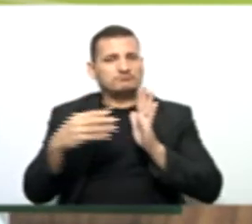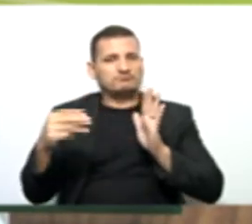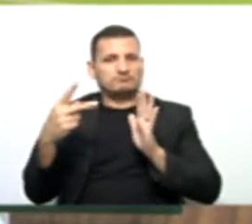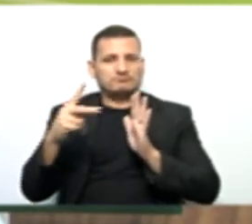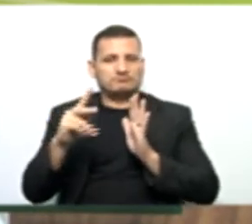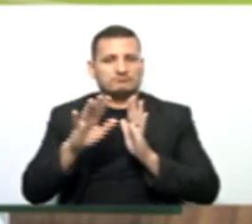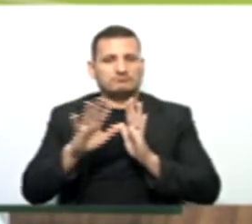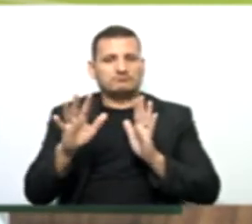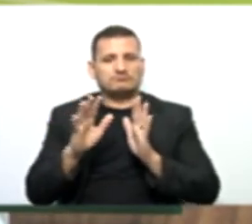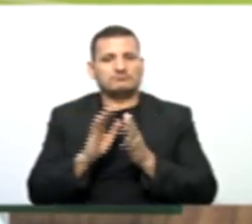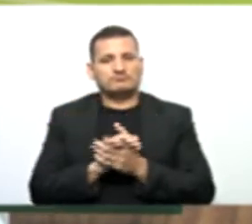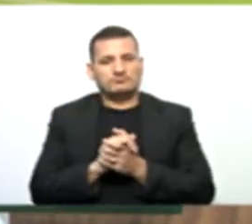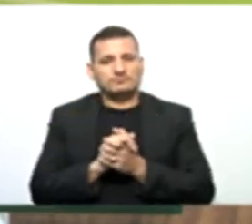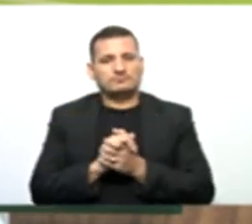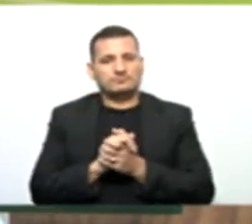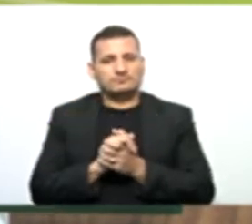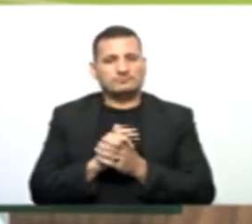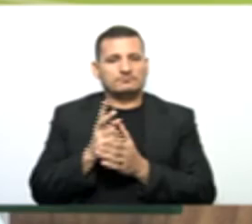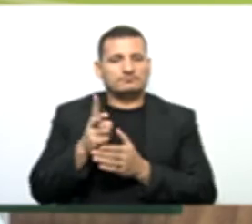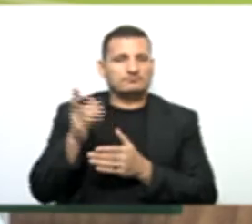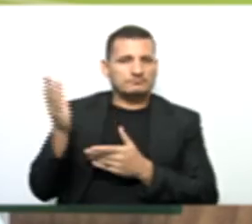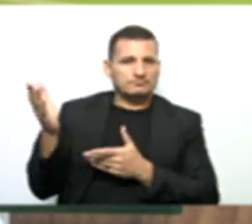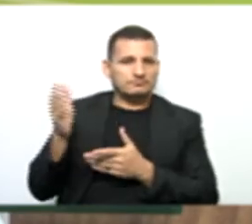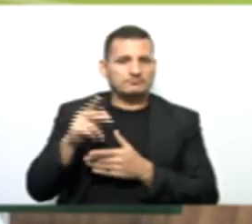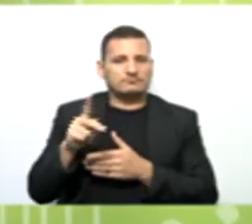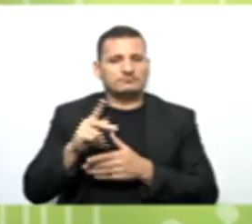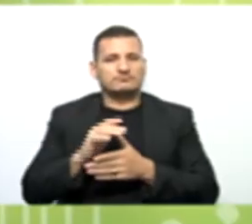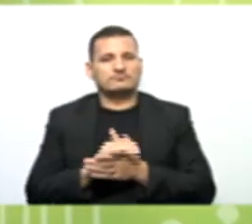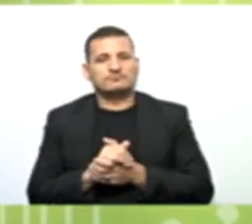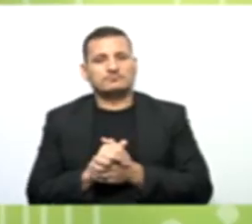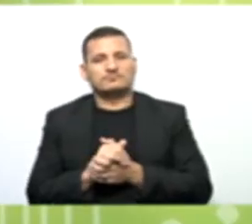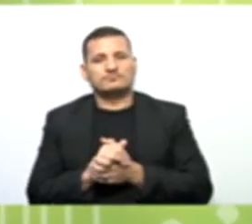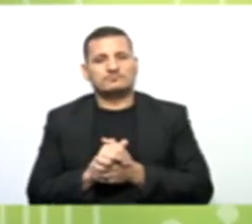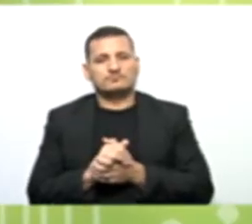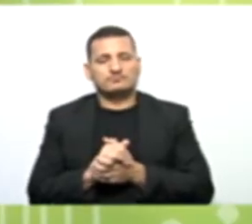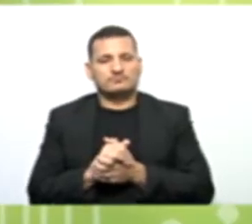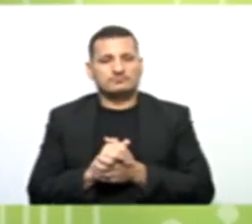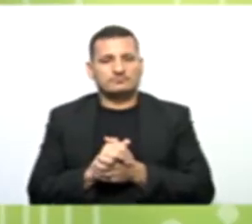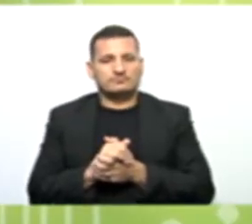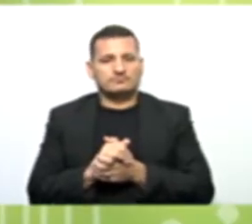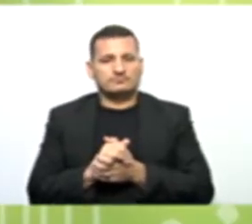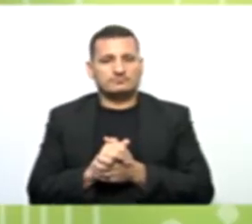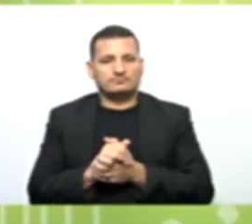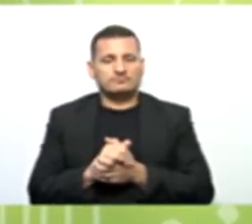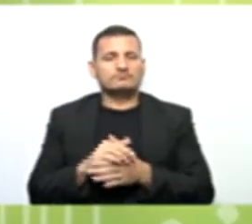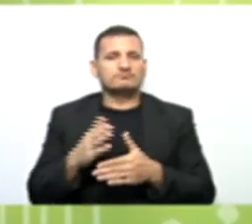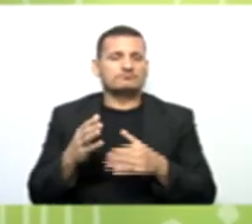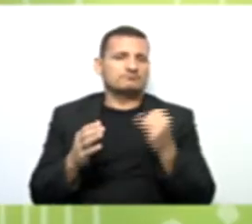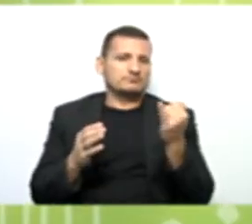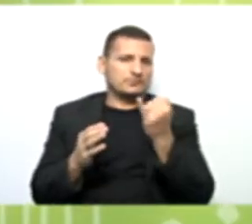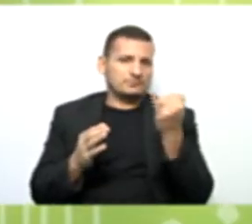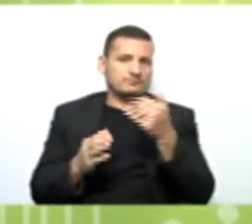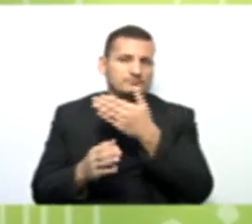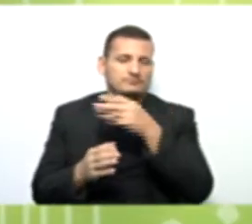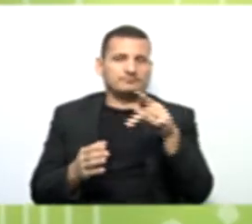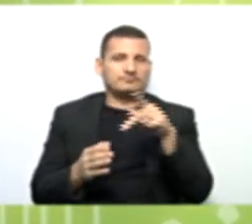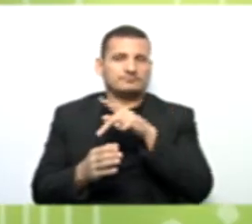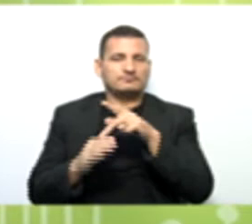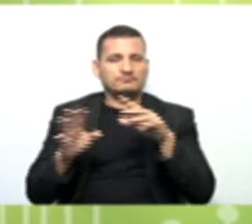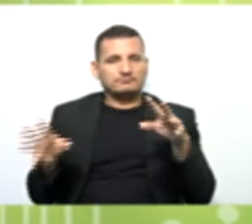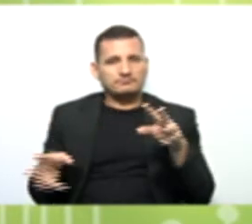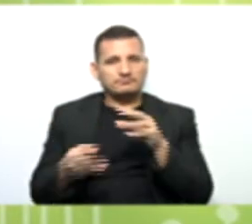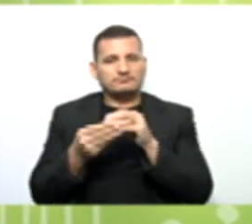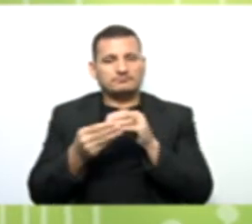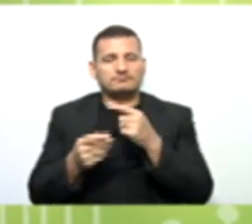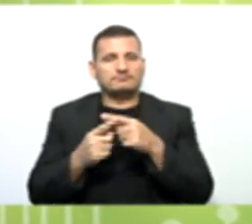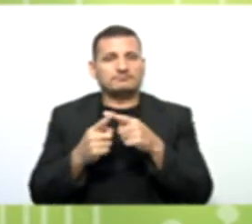aí e pode continuar. É isso aí, professor. É até importante ressaltar esse complemento, porque quando